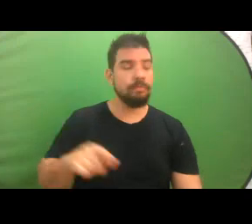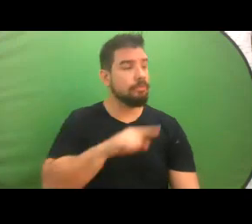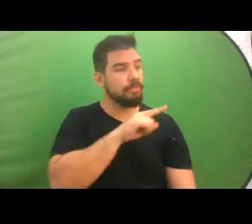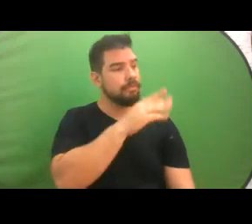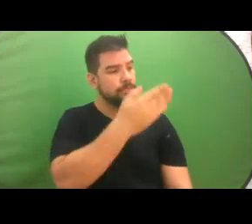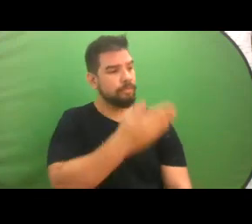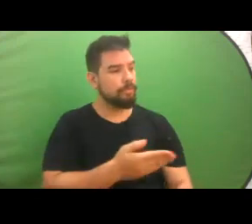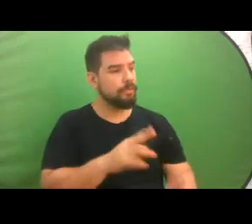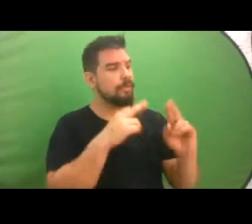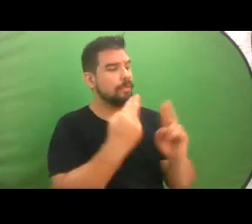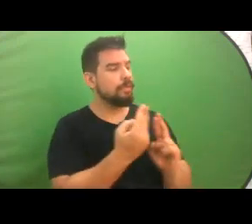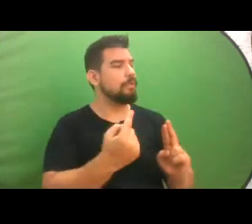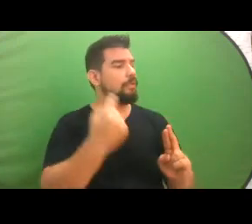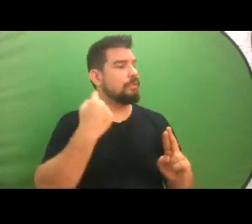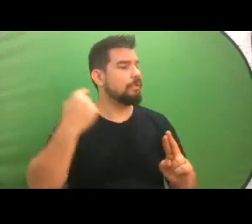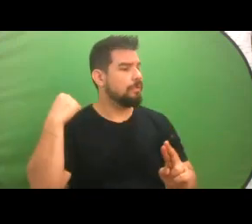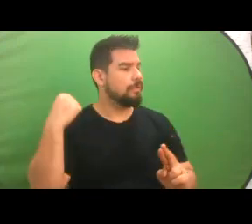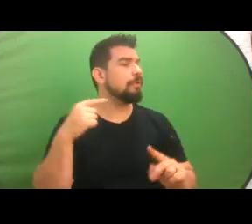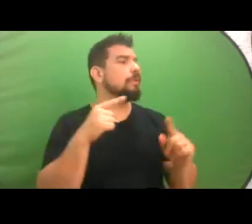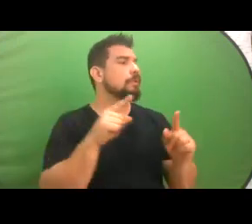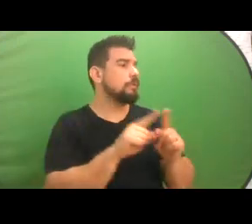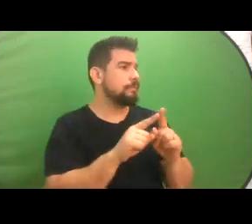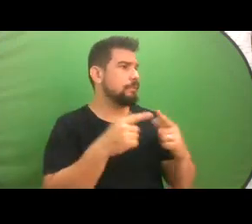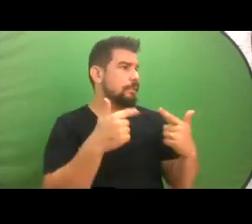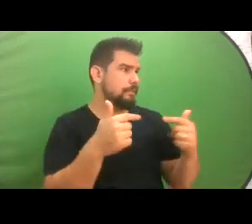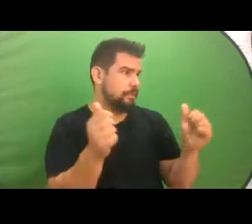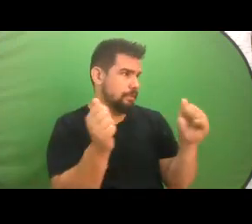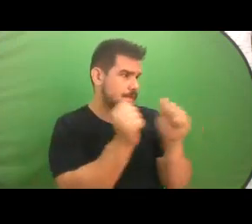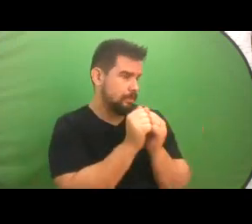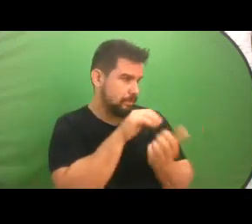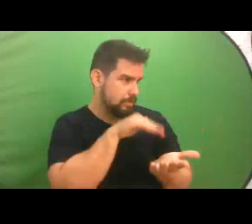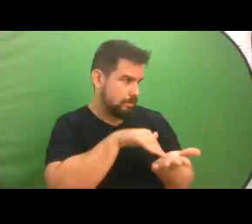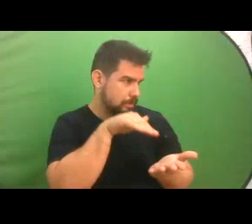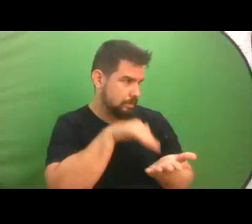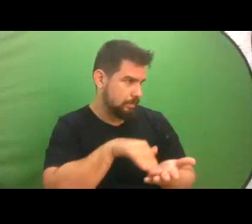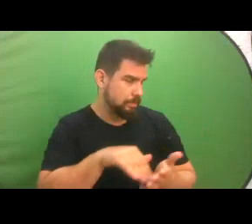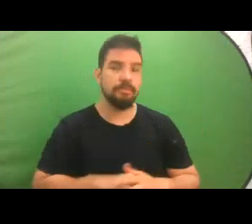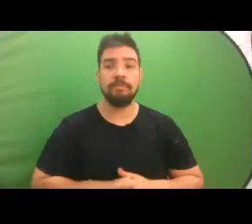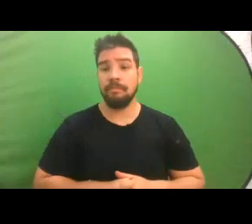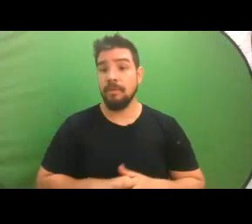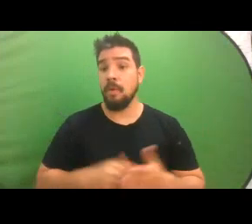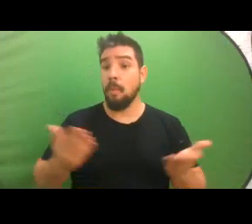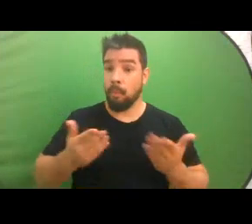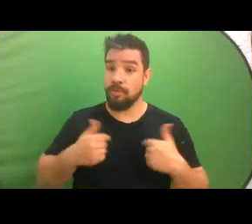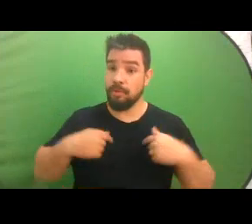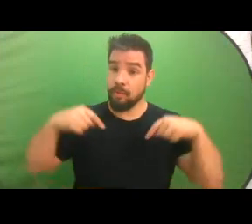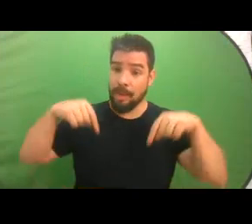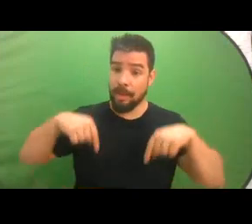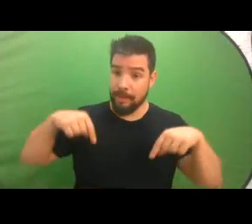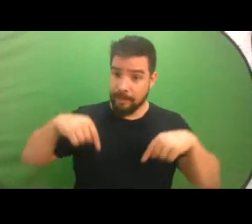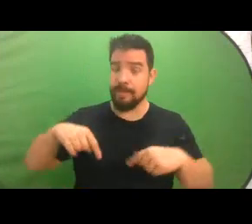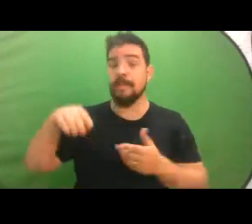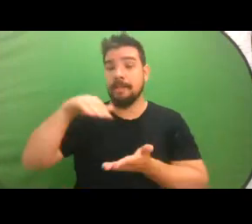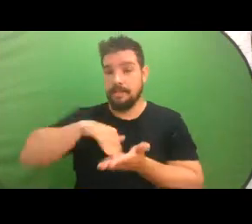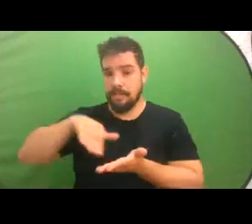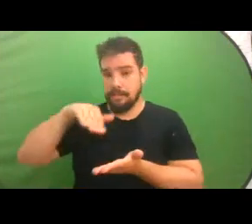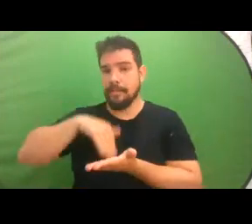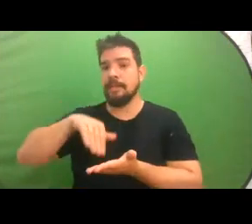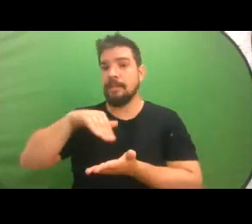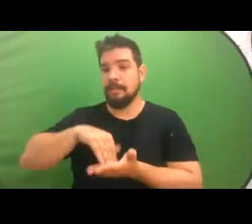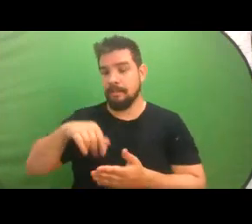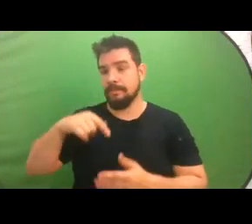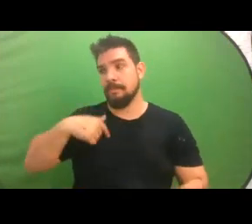reuniões anteriores, a senhora disse que também trabalha ao lado da secretaria, né? Hoje, inclusive, eu estou aqui, né? Estou aqui na